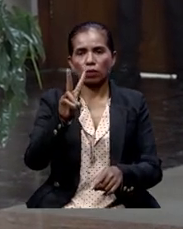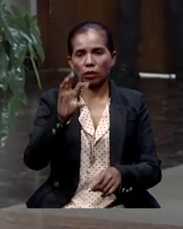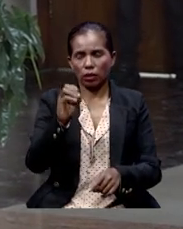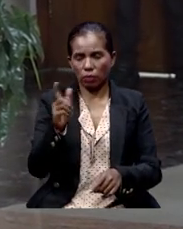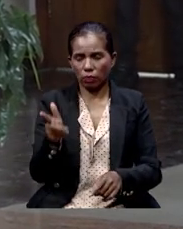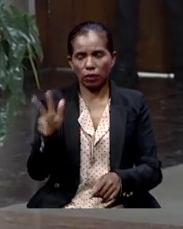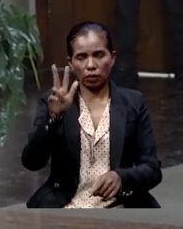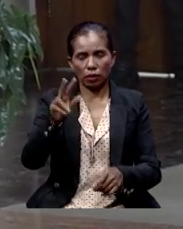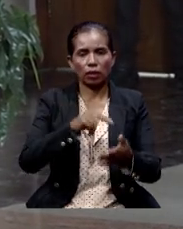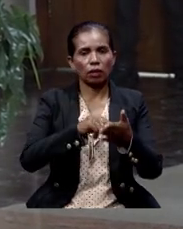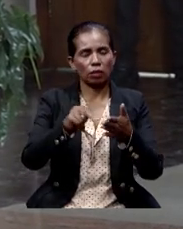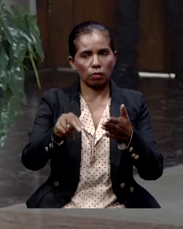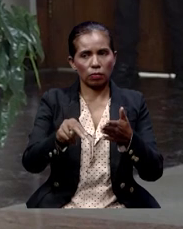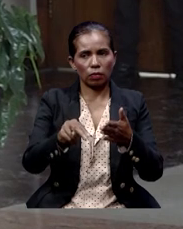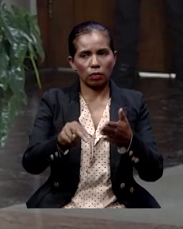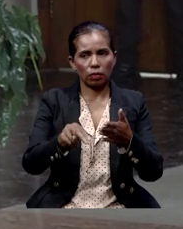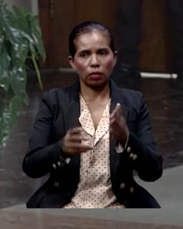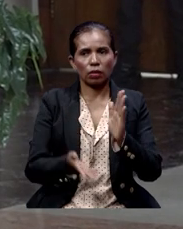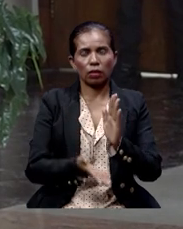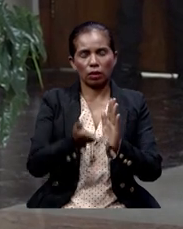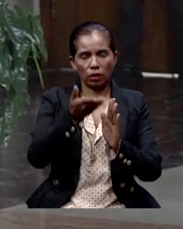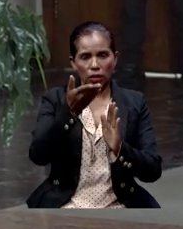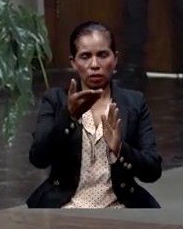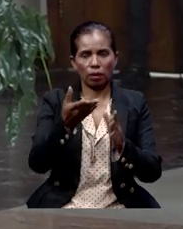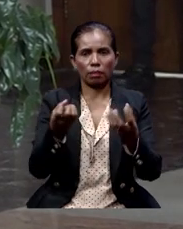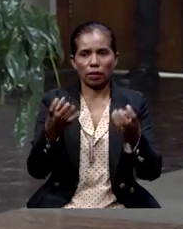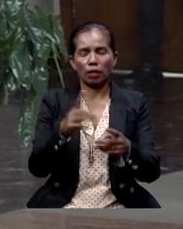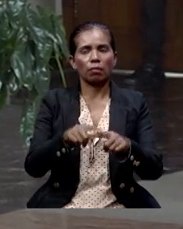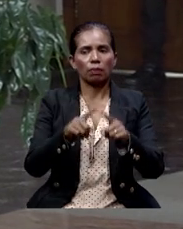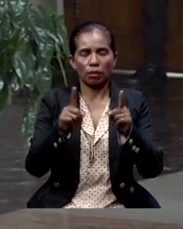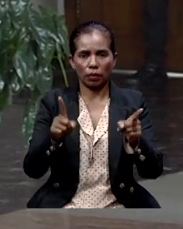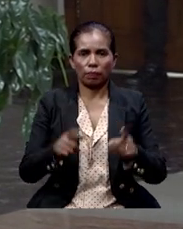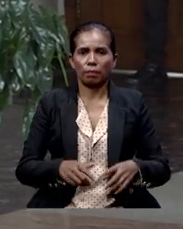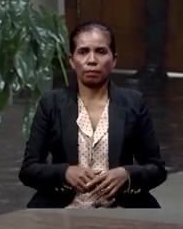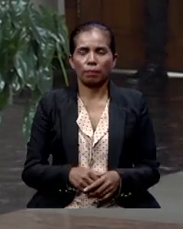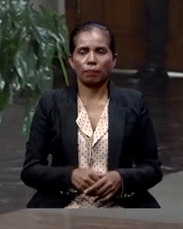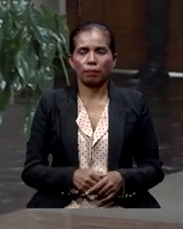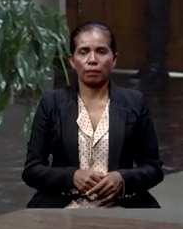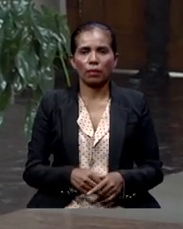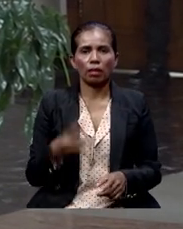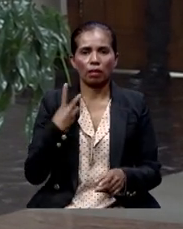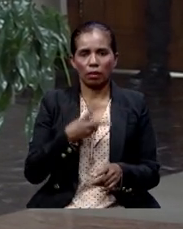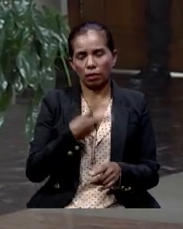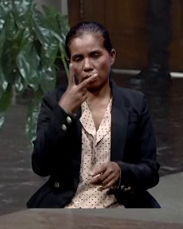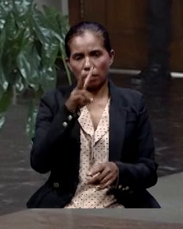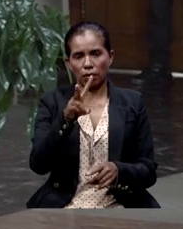2023 e nini número nene sa ituang may be ita hare